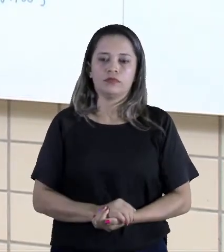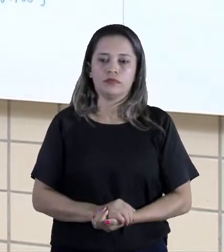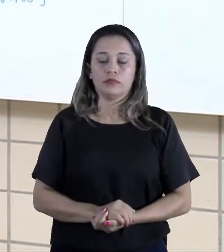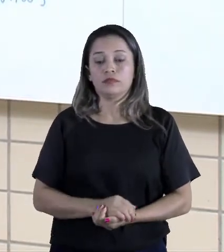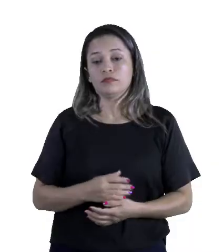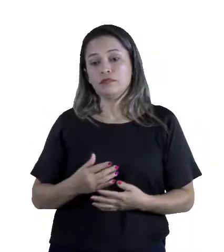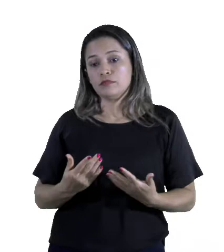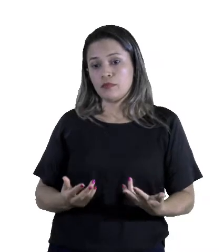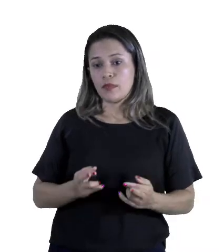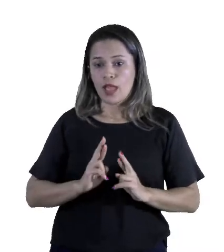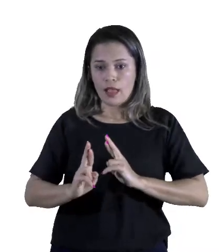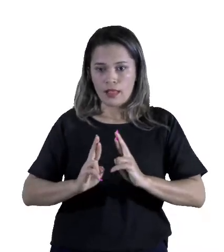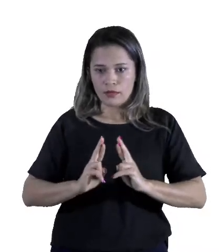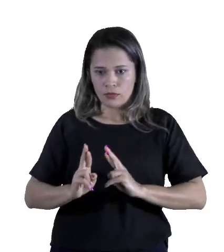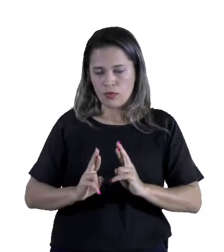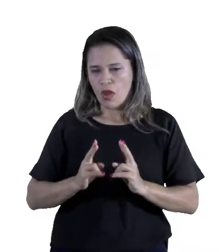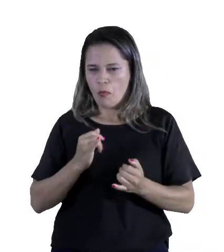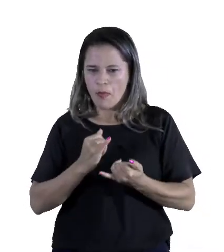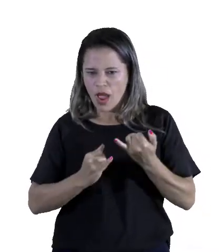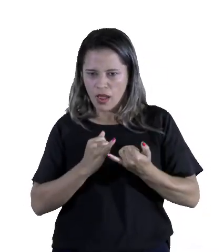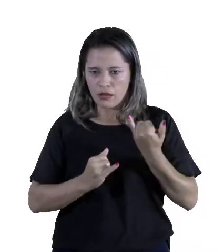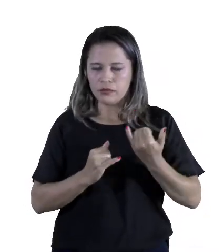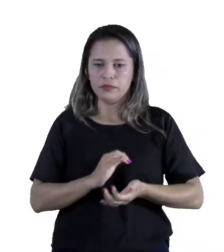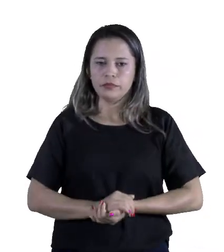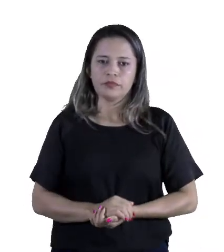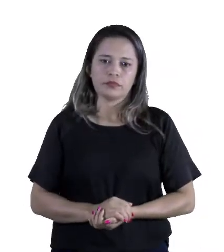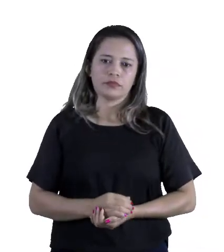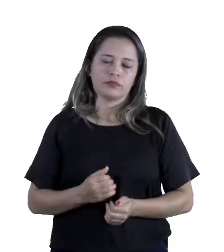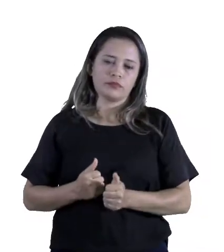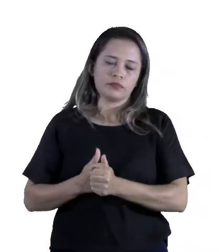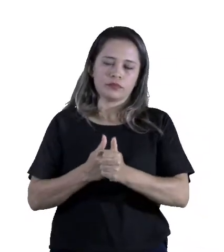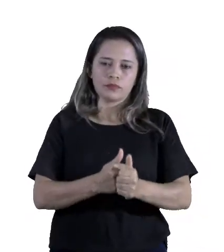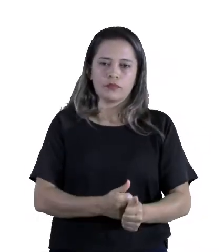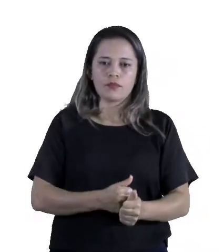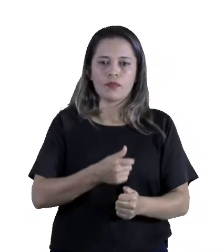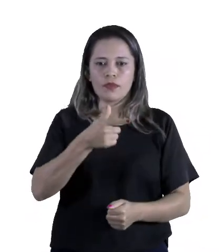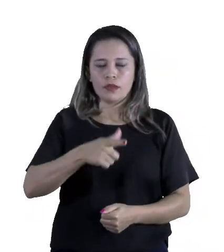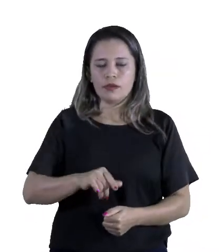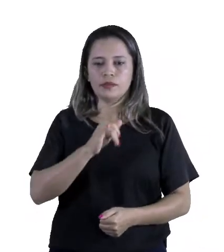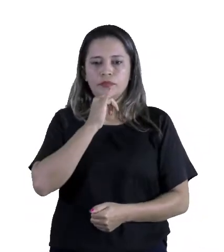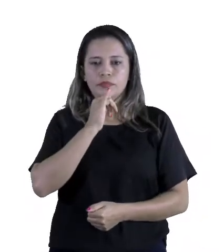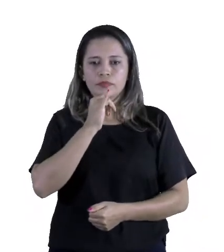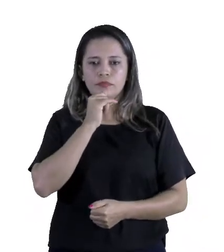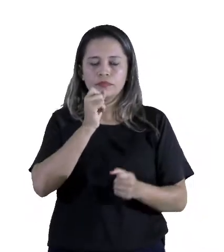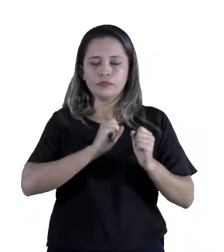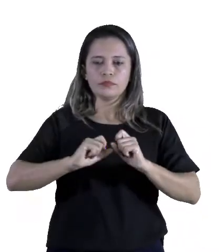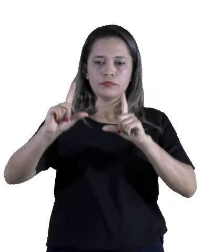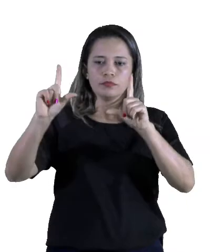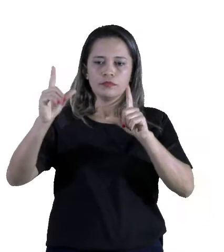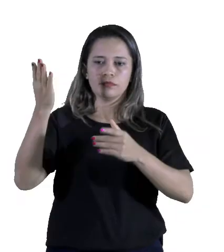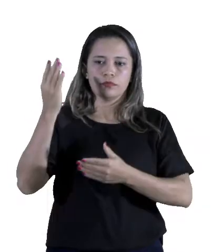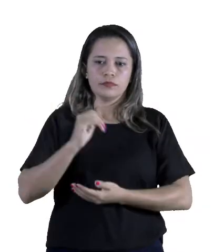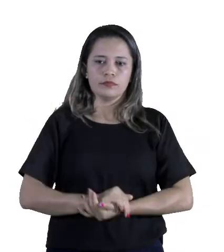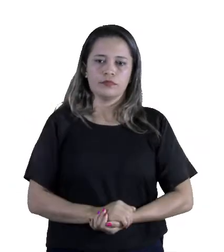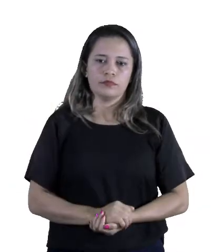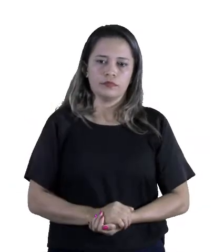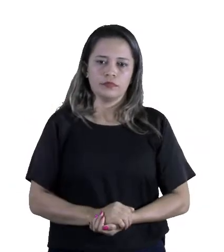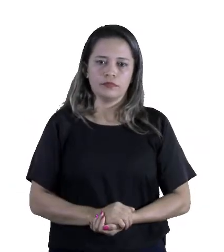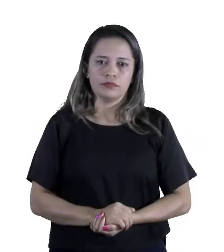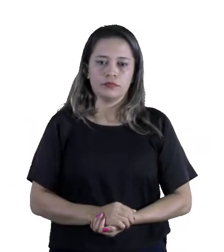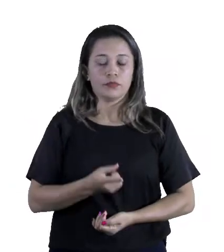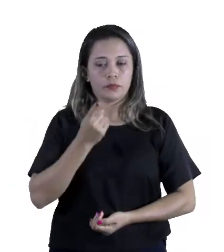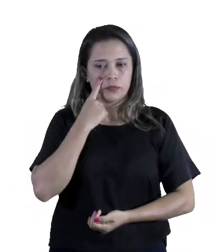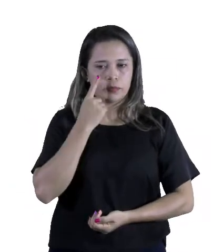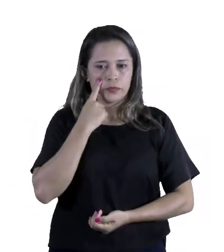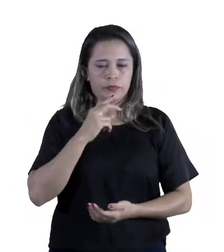É relacionado, é quase a mesma coisa. Vamos acompanhar aí mais um exemplo na sua telinha. Olha